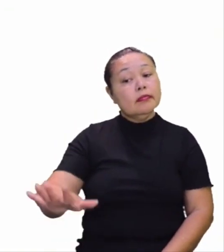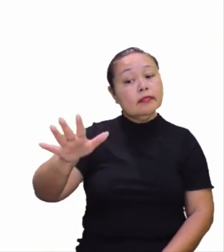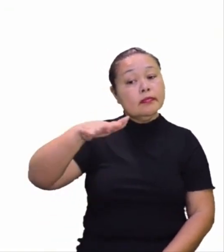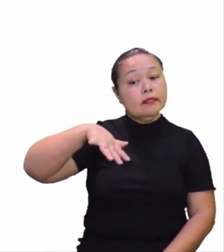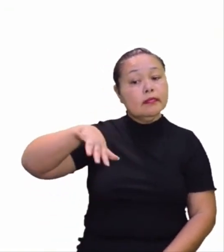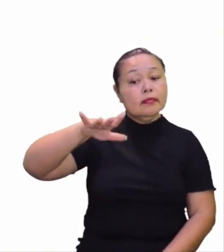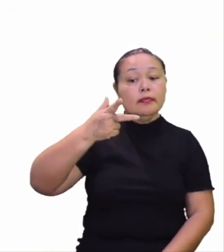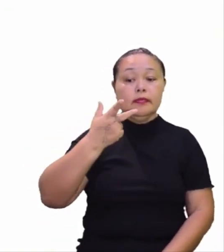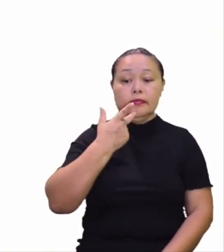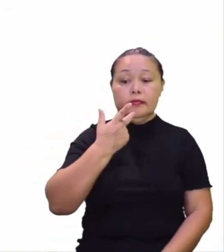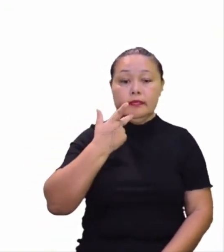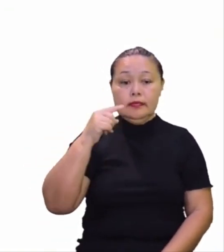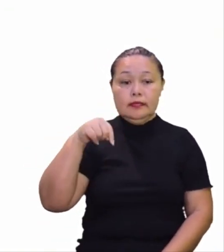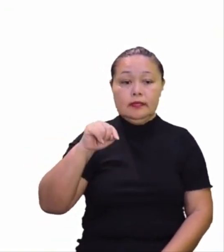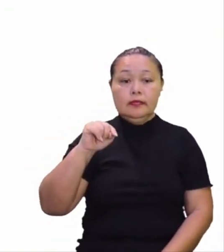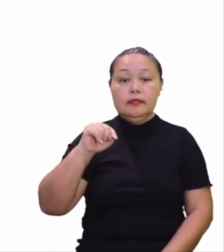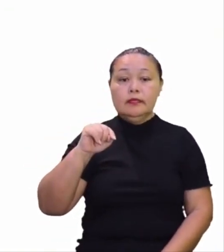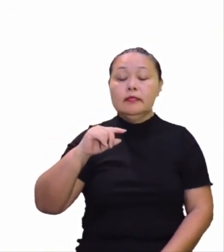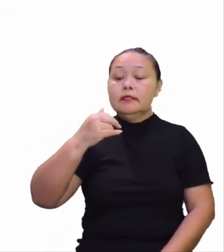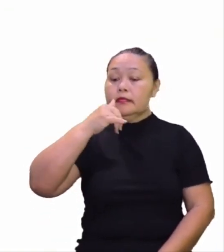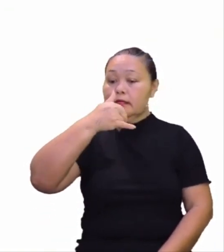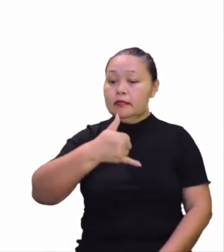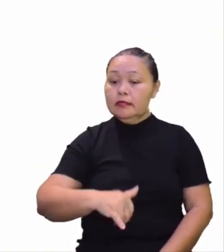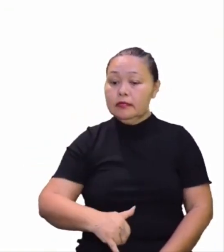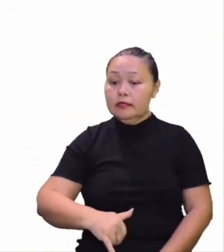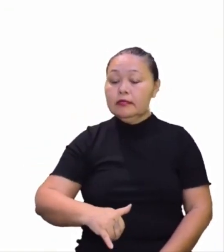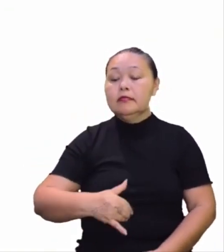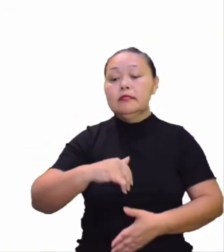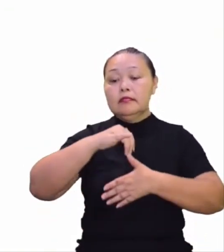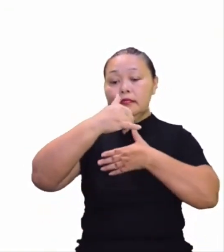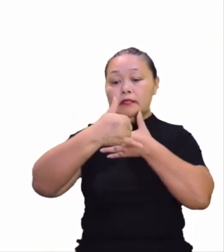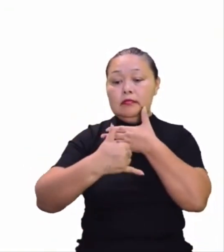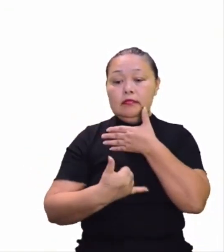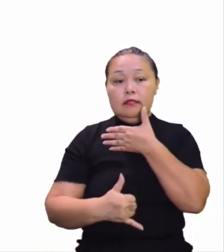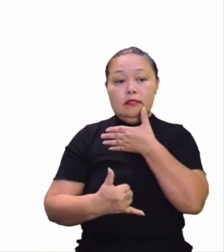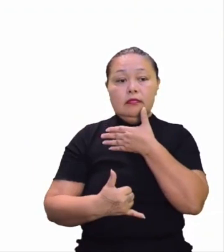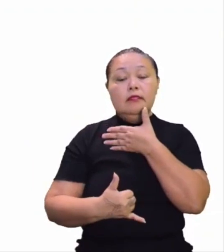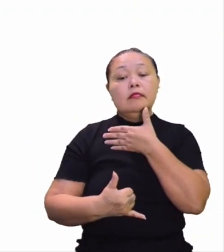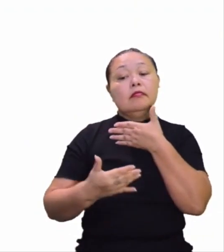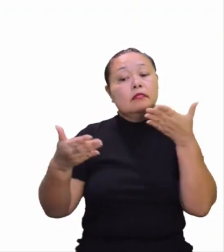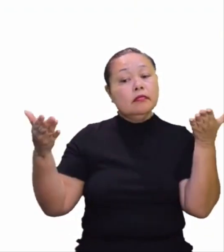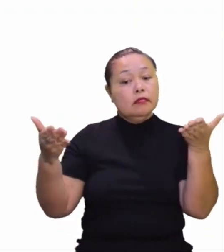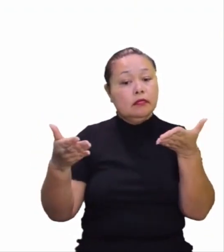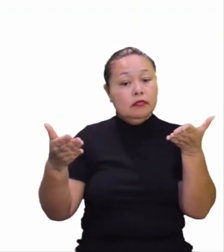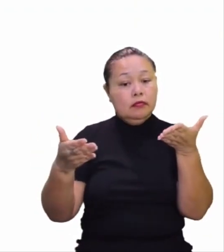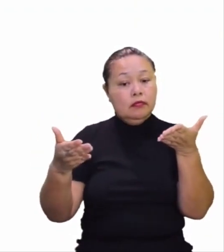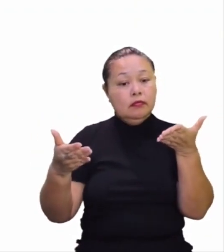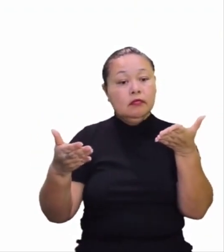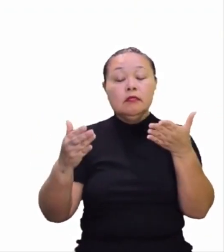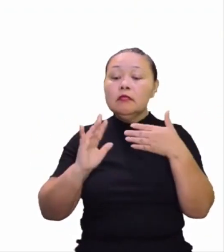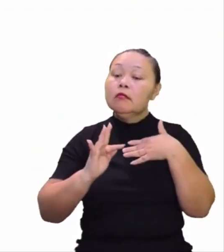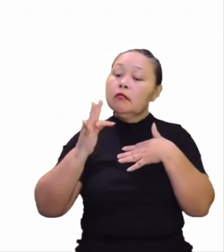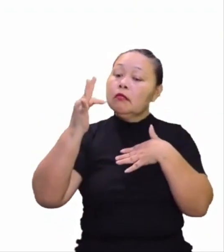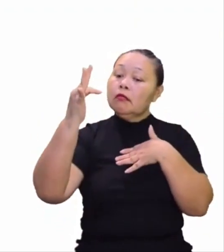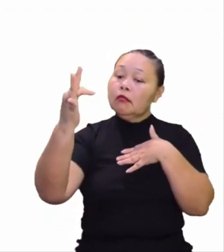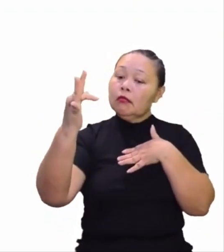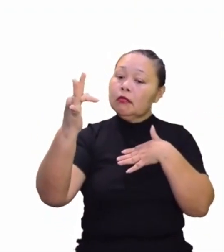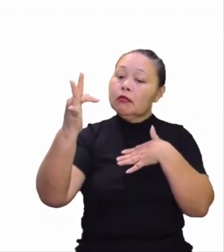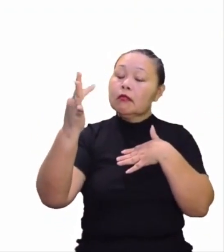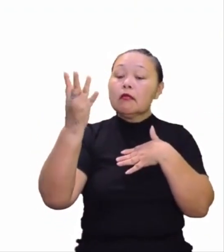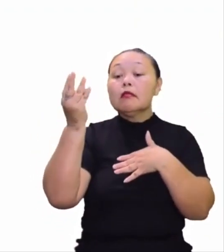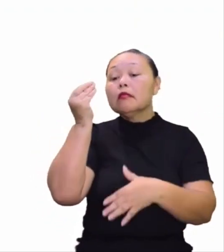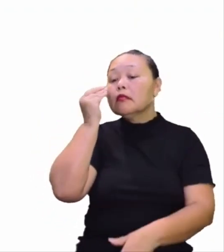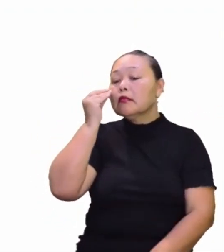Nessa aula também falamos sobre a questão da geração de energia elétrica, que é a energia de hoje e do futuro. A